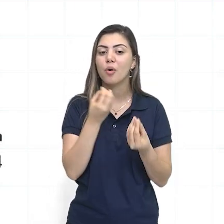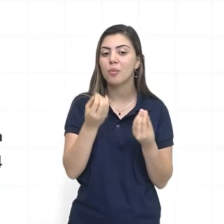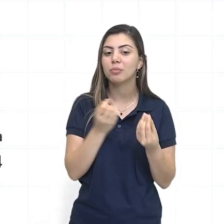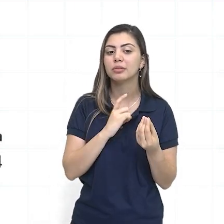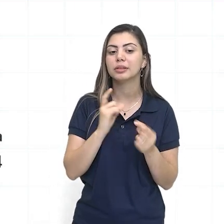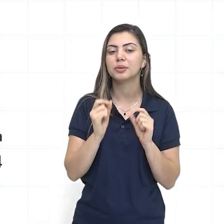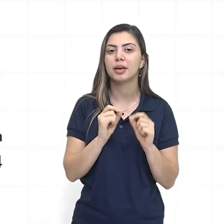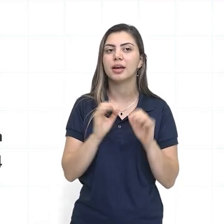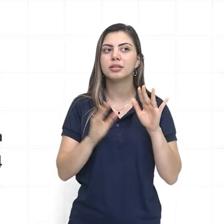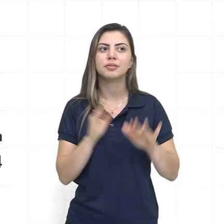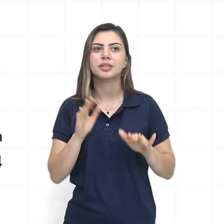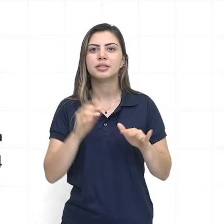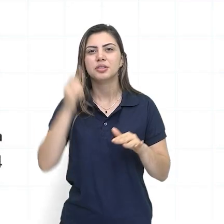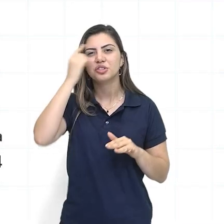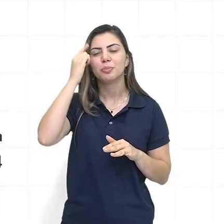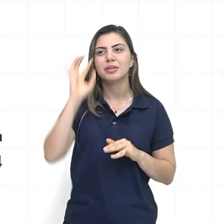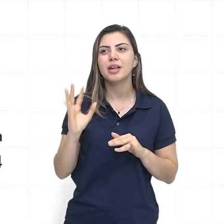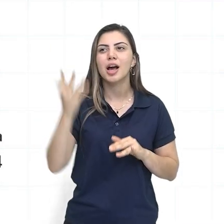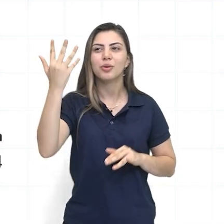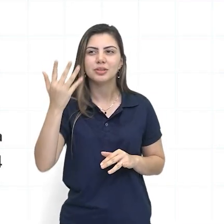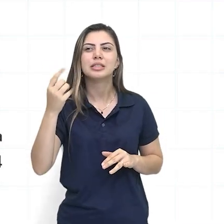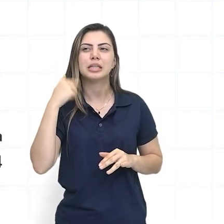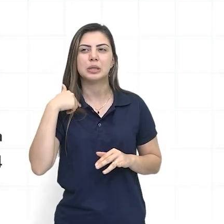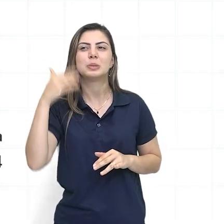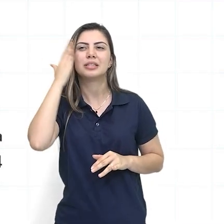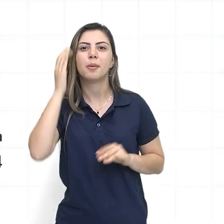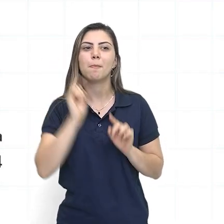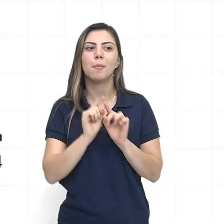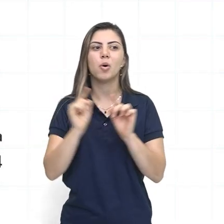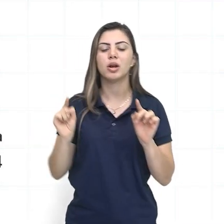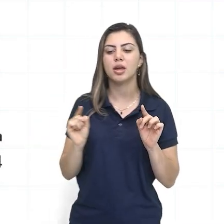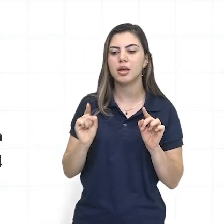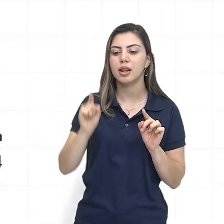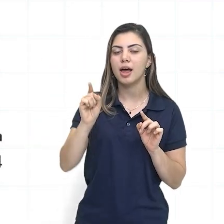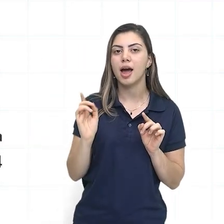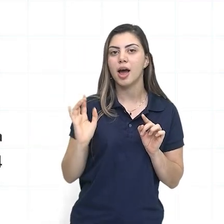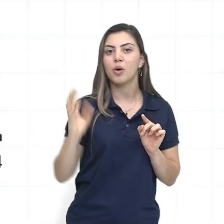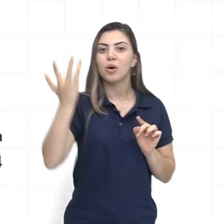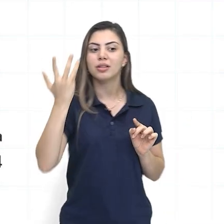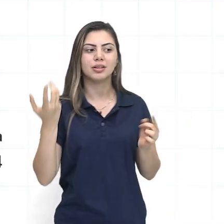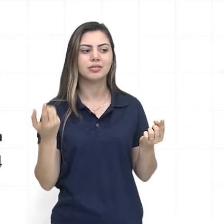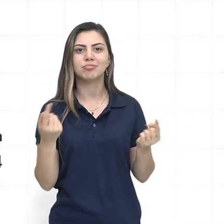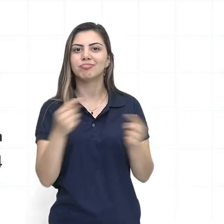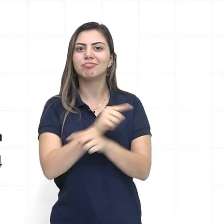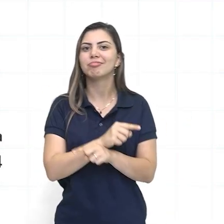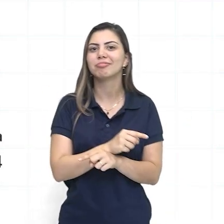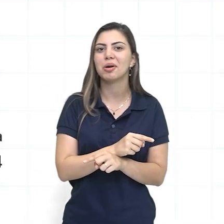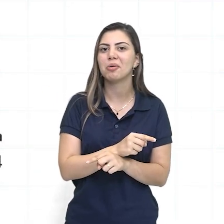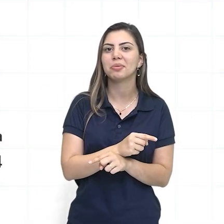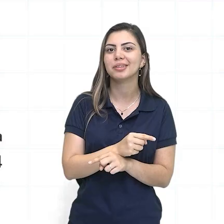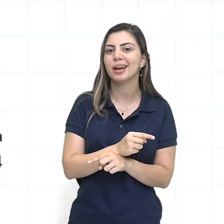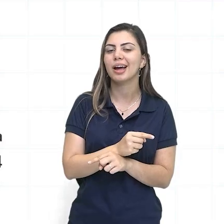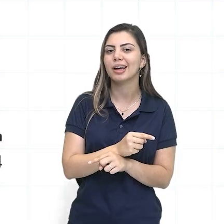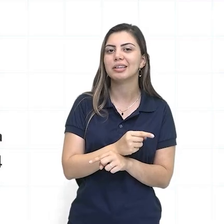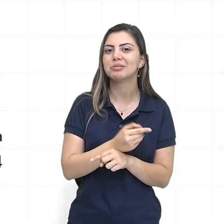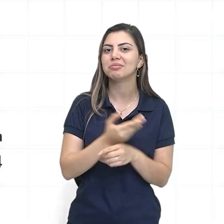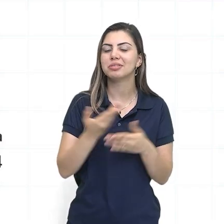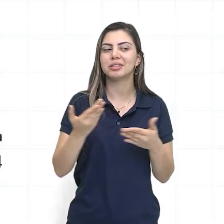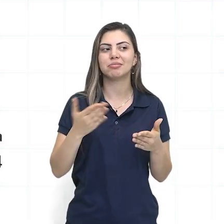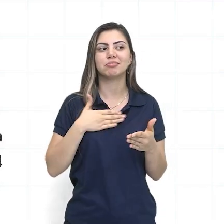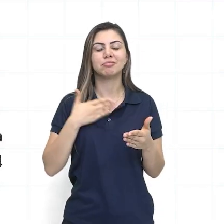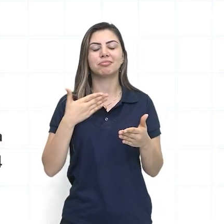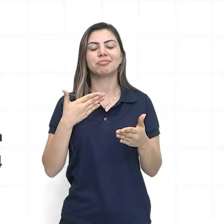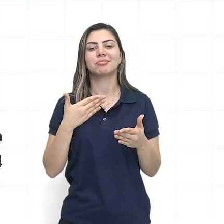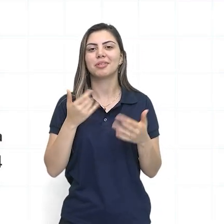uma quebra de expectativa daquilo que você espera, e aí no final da história, na verdade, não acontece aquilo que você está